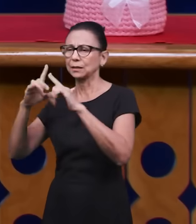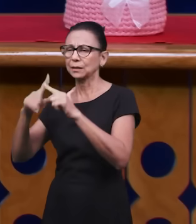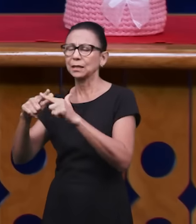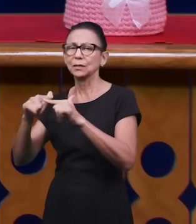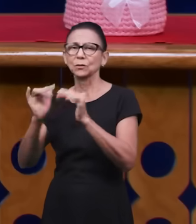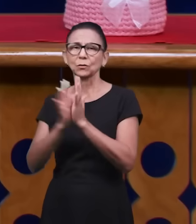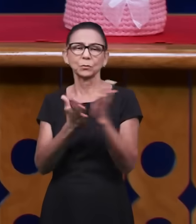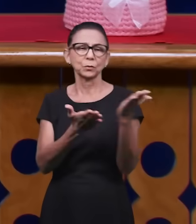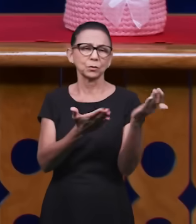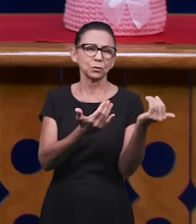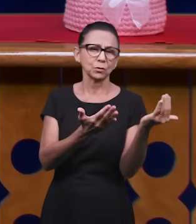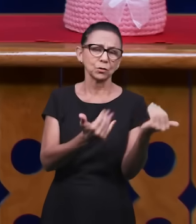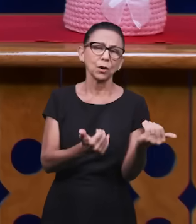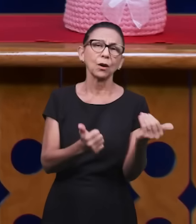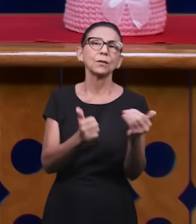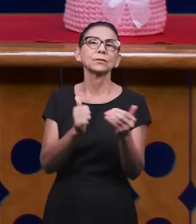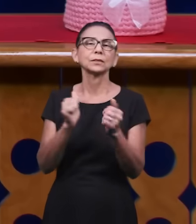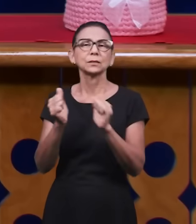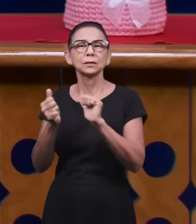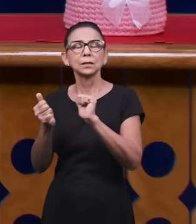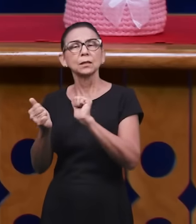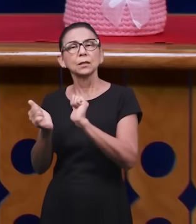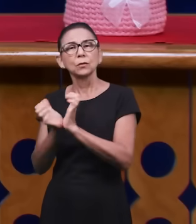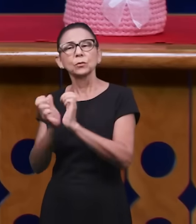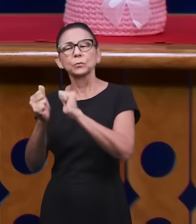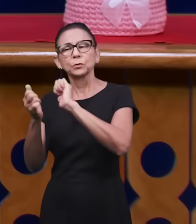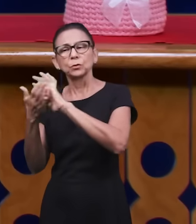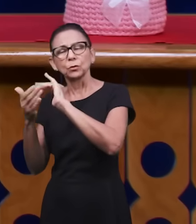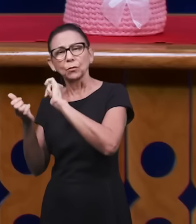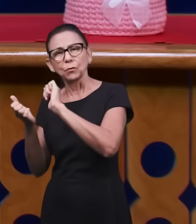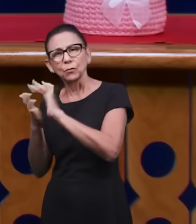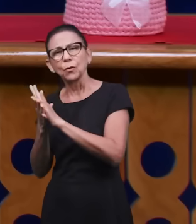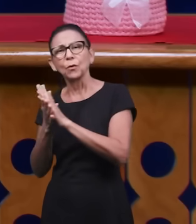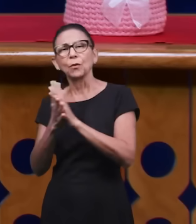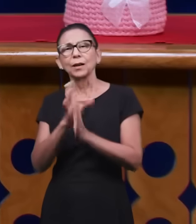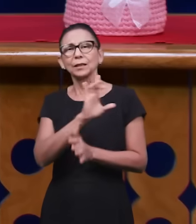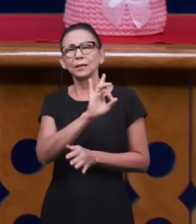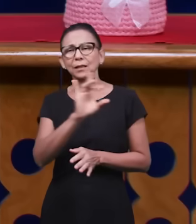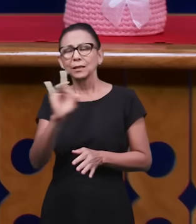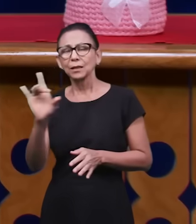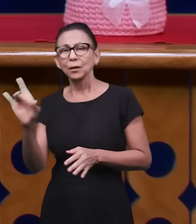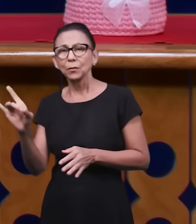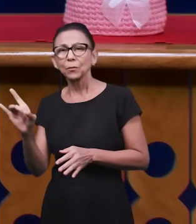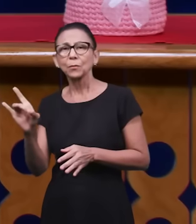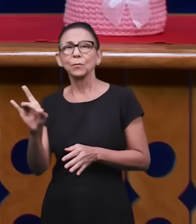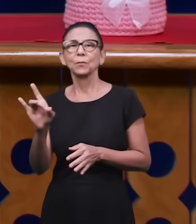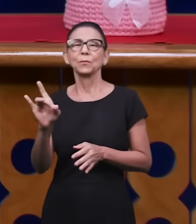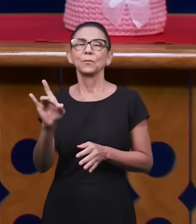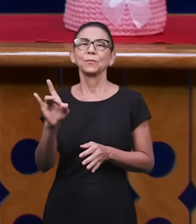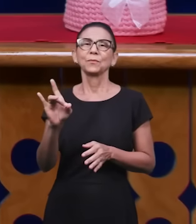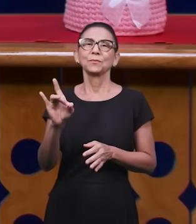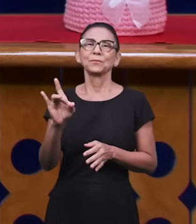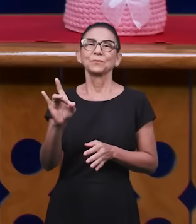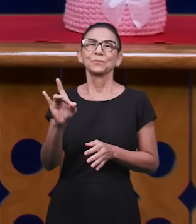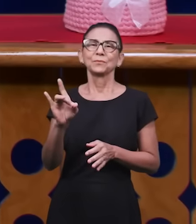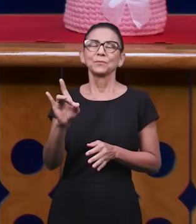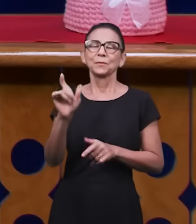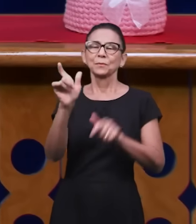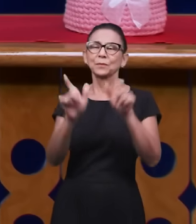nossas glorificações, as nossas orações, nosso trabalho nos Maranhães, tudo isso é por